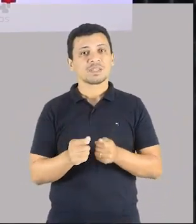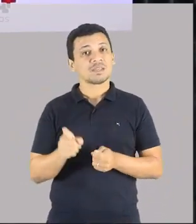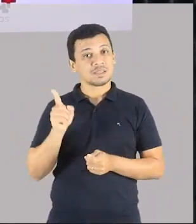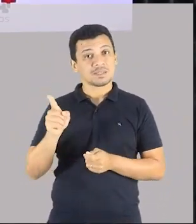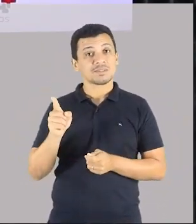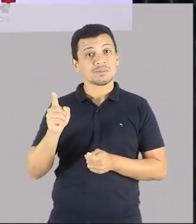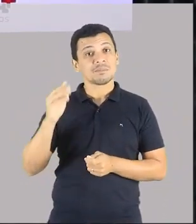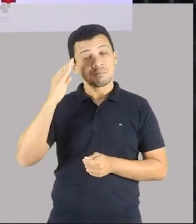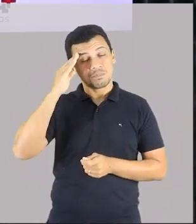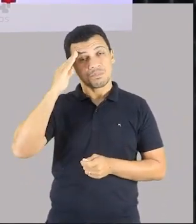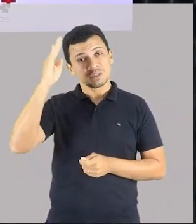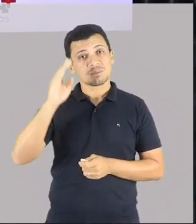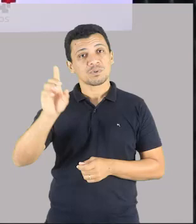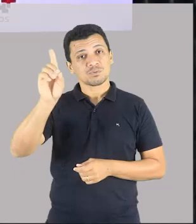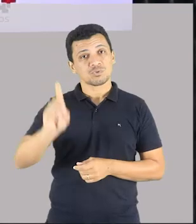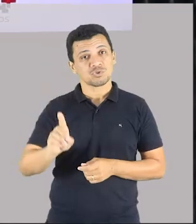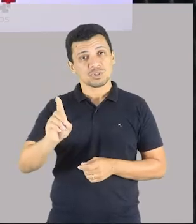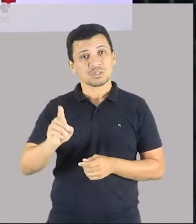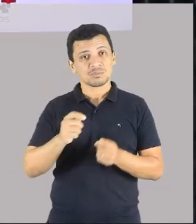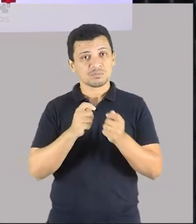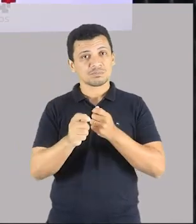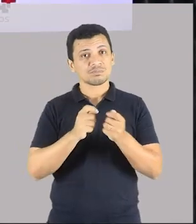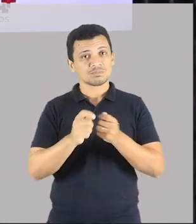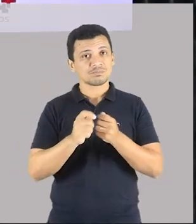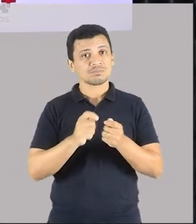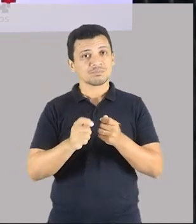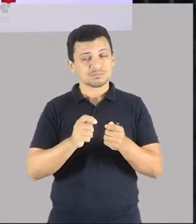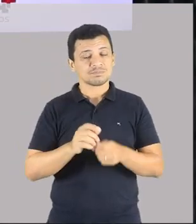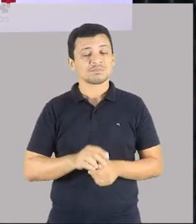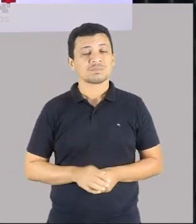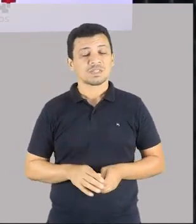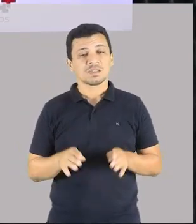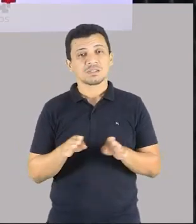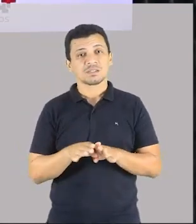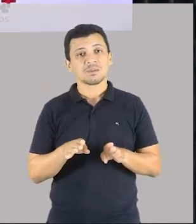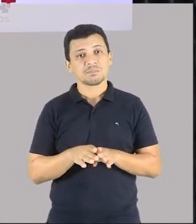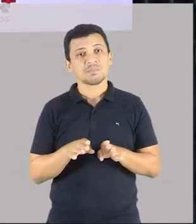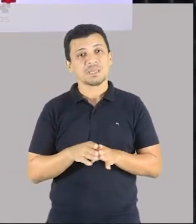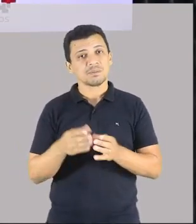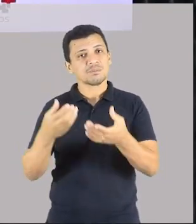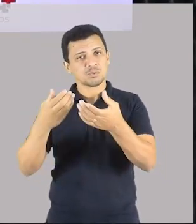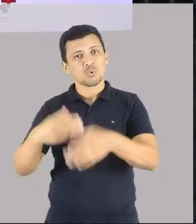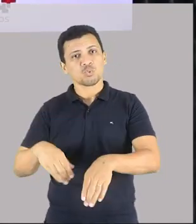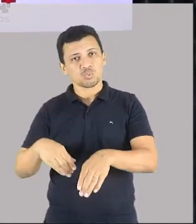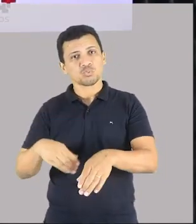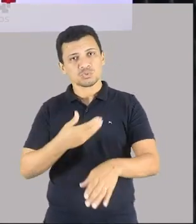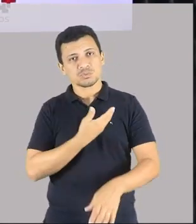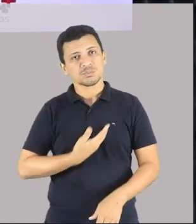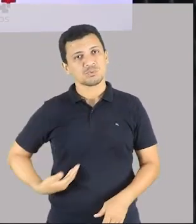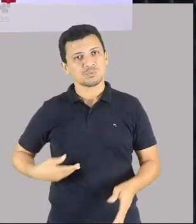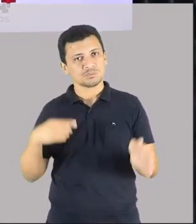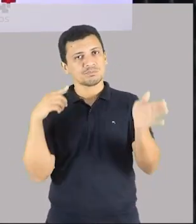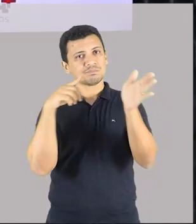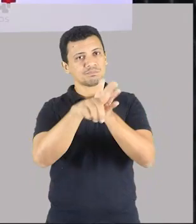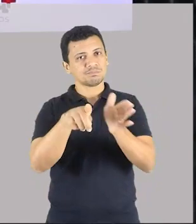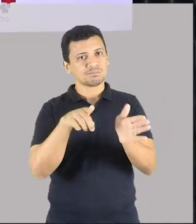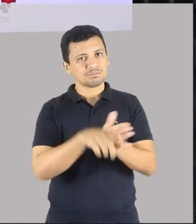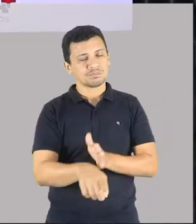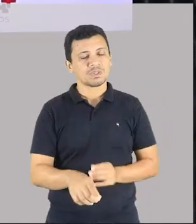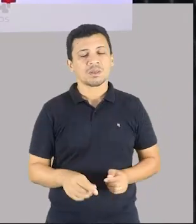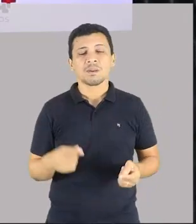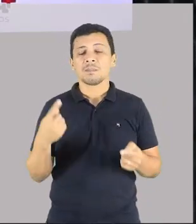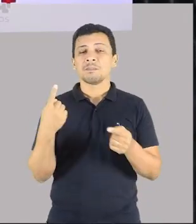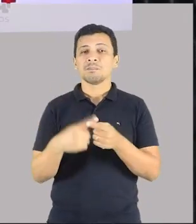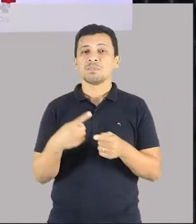para o direito administrativo, esse é um assunto central para a cobrança em concursos públicos. De um lado, porque é um